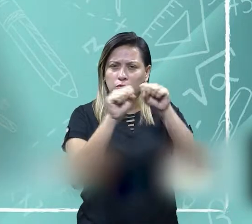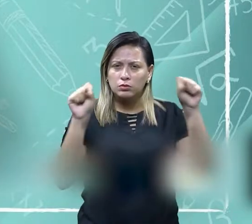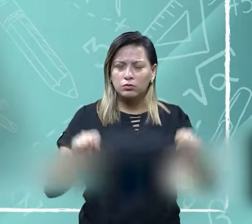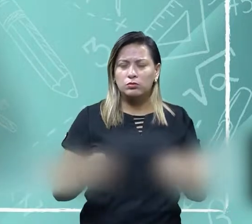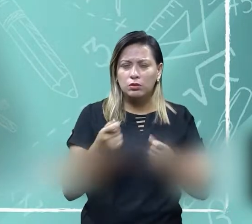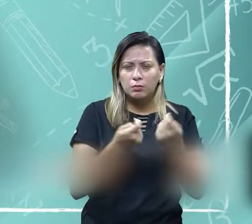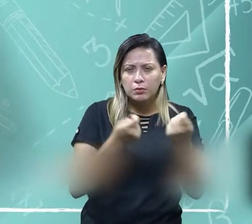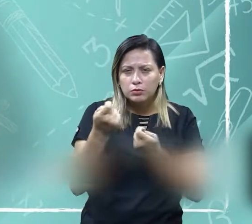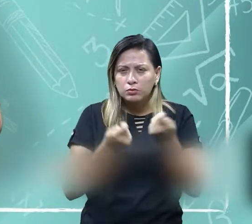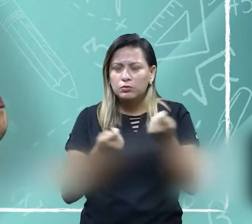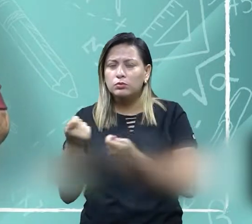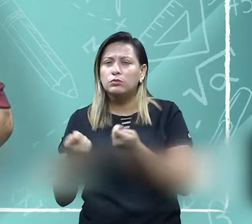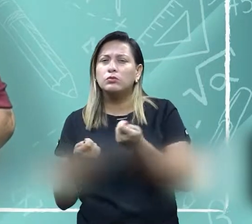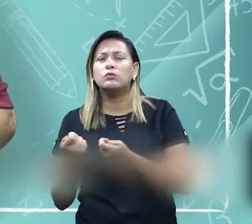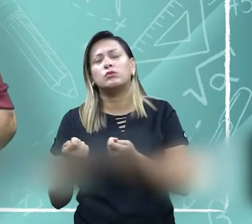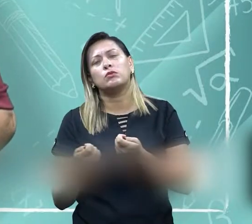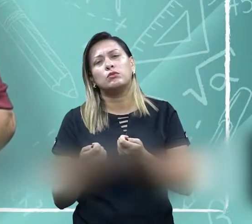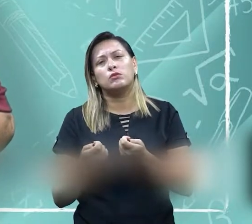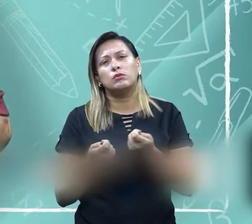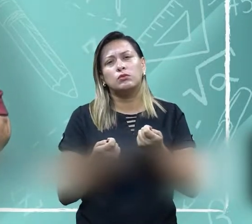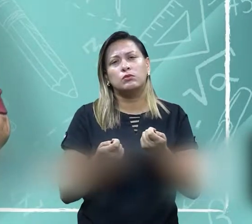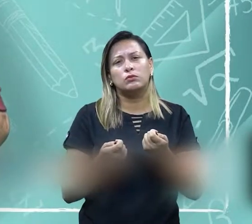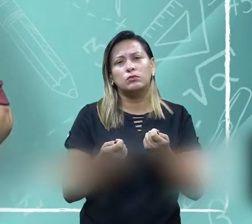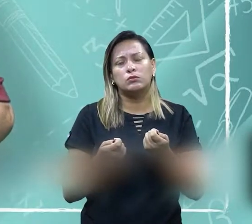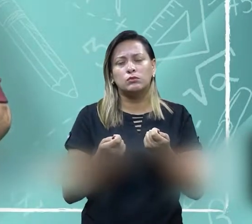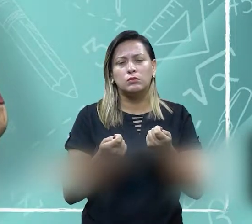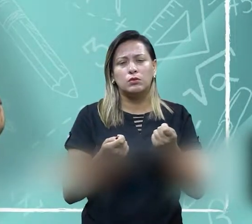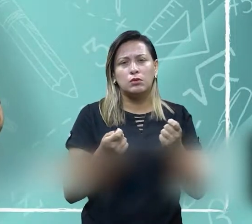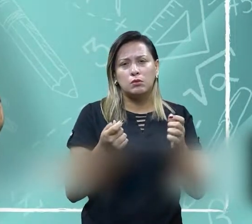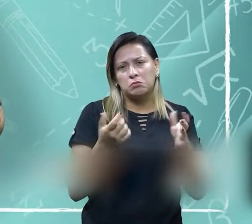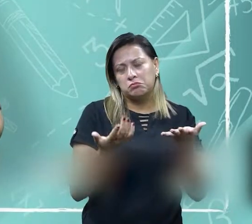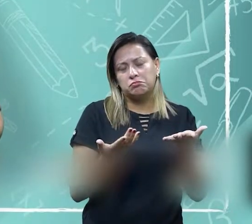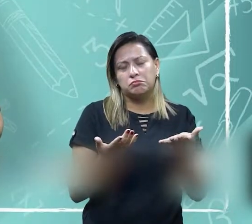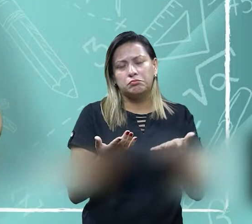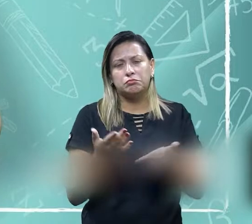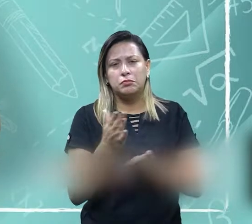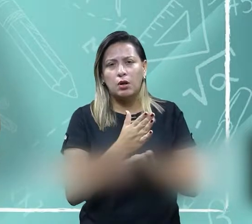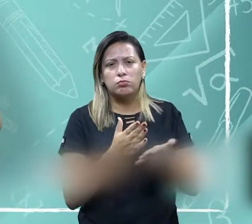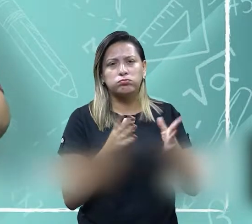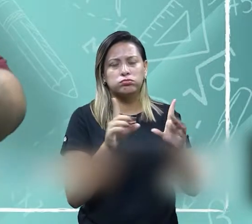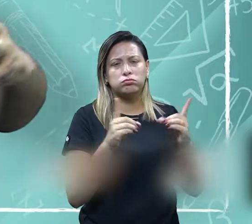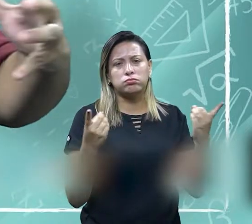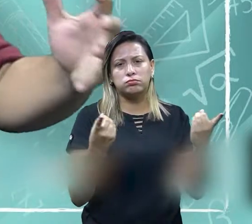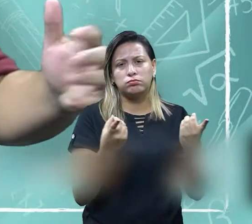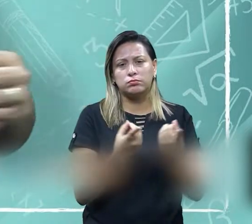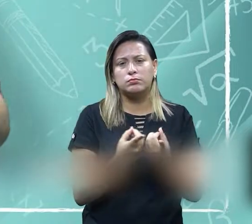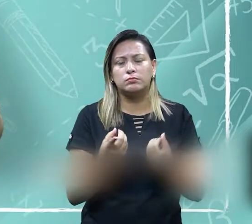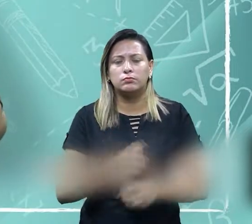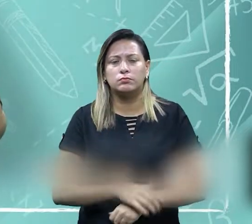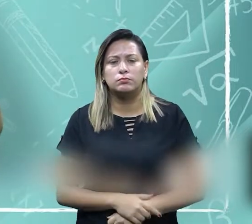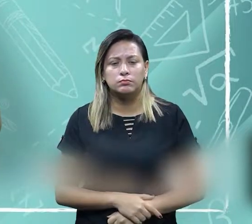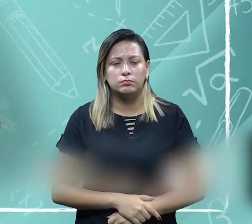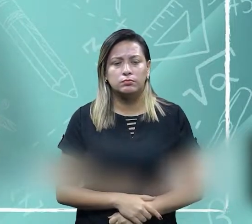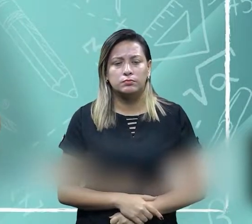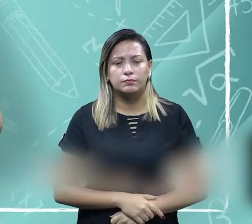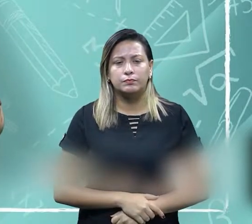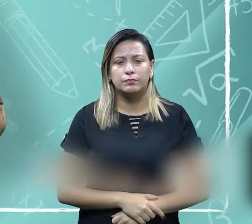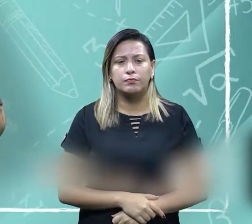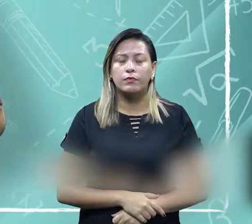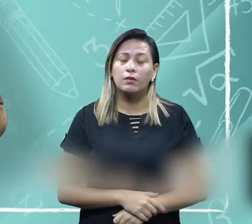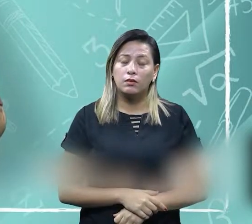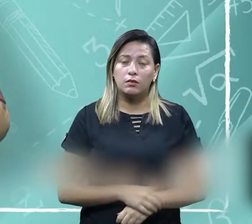para alguns setores, principalmente com a questão de leis e com relação a tratar